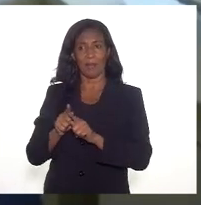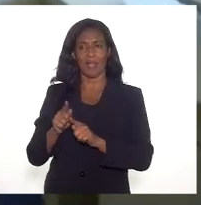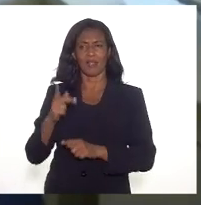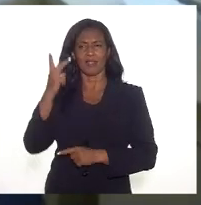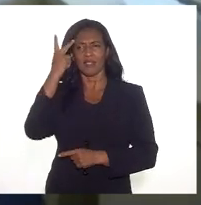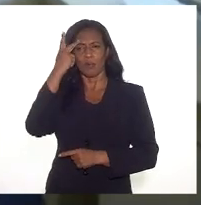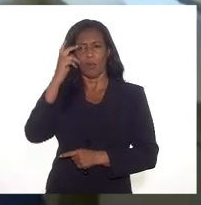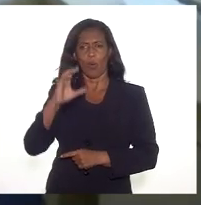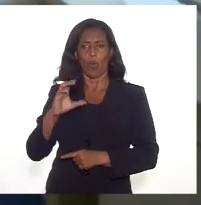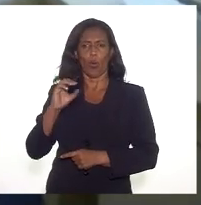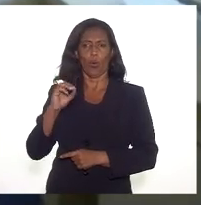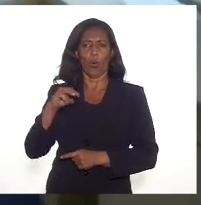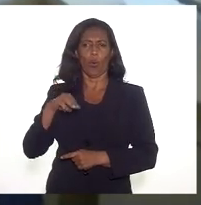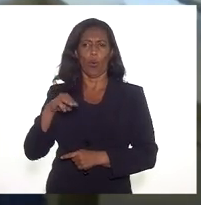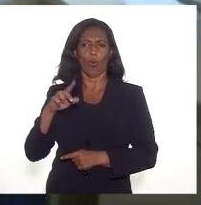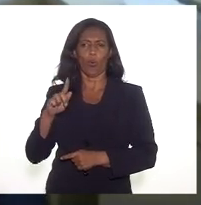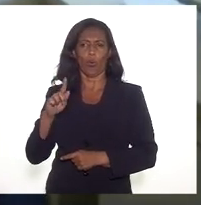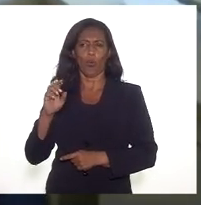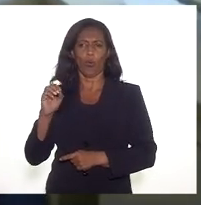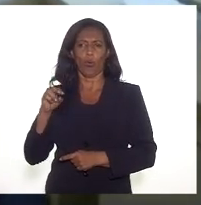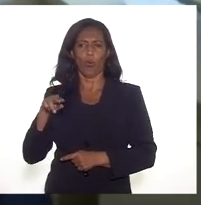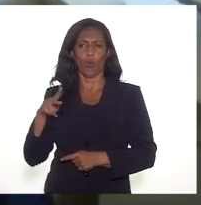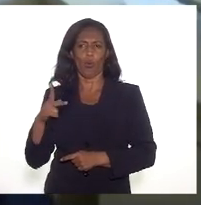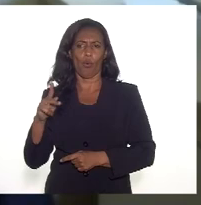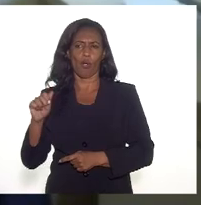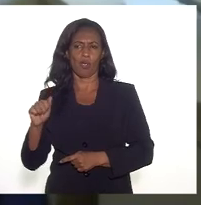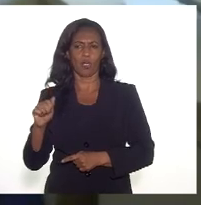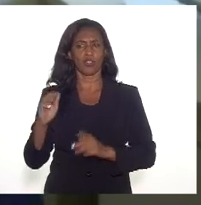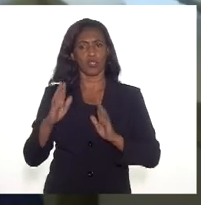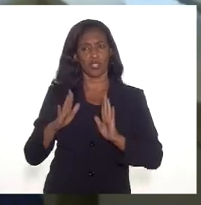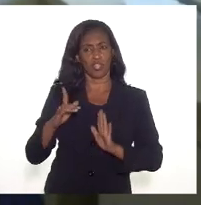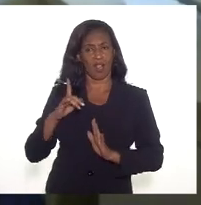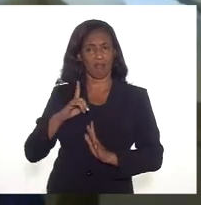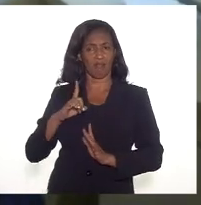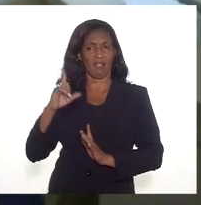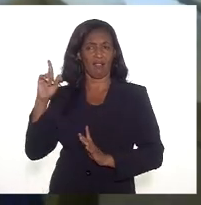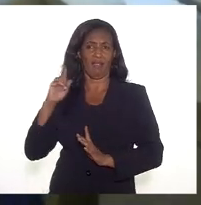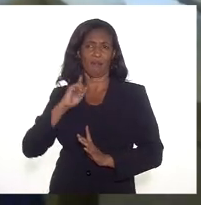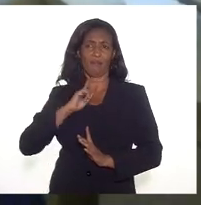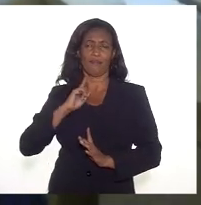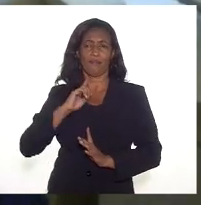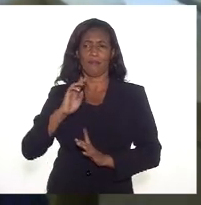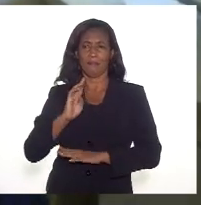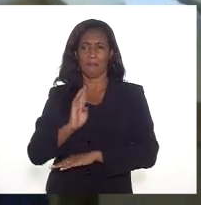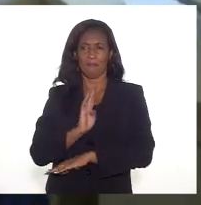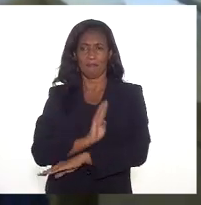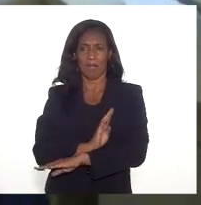o de Belo Horizonte, o que será, evidentemente, muito mais